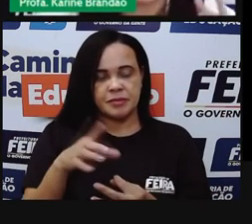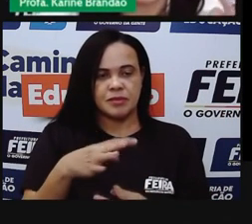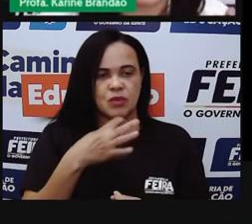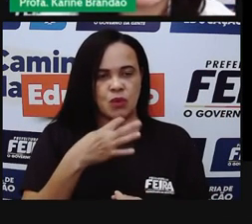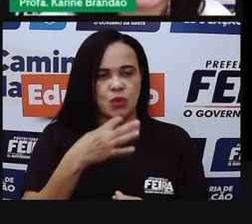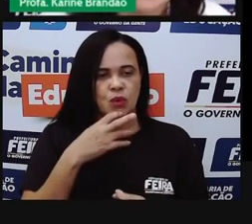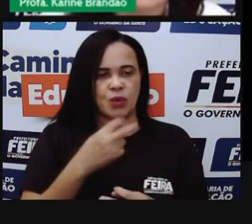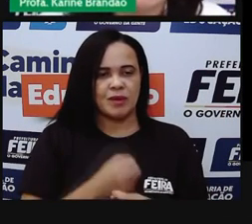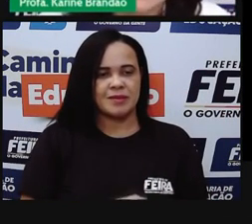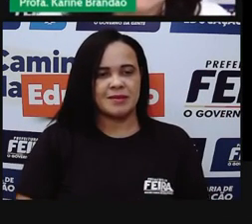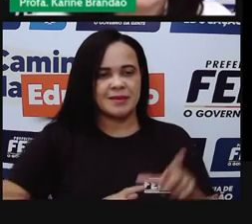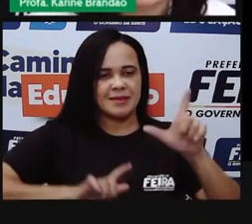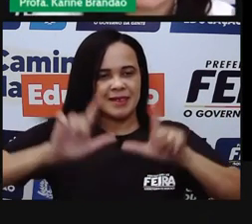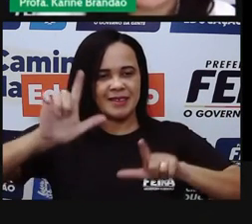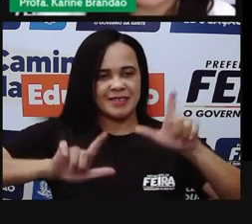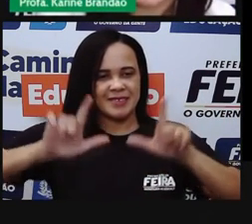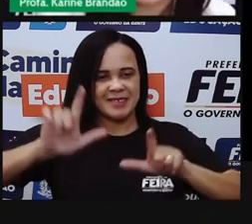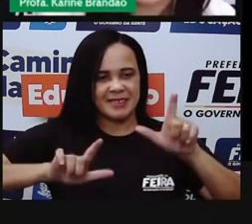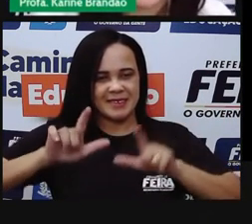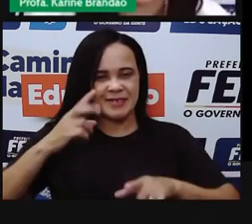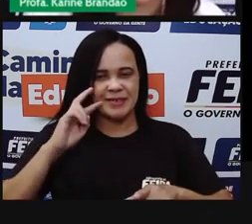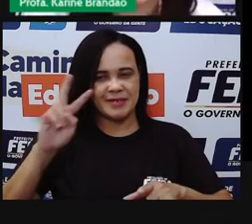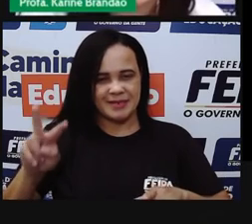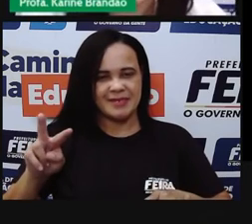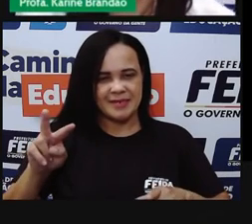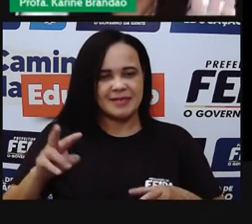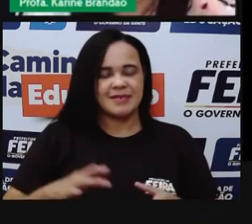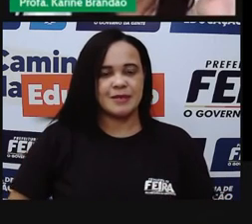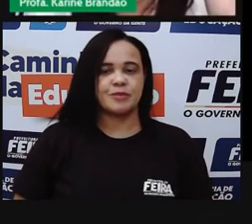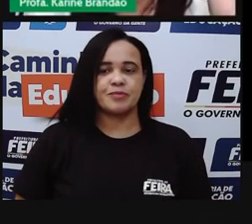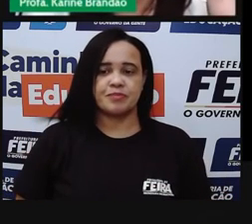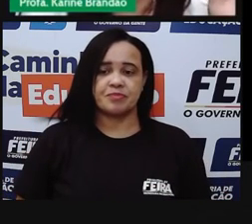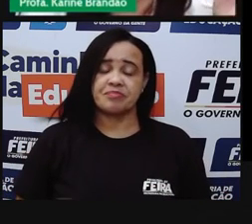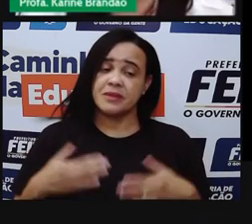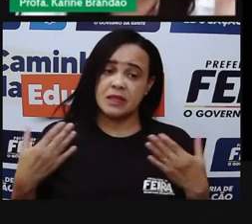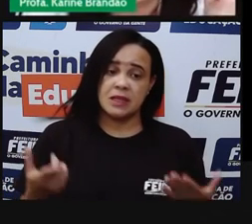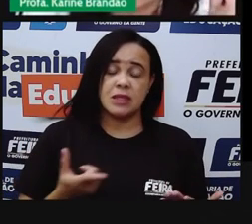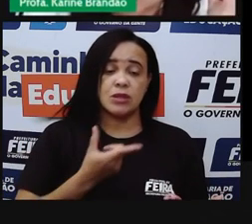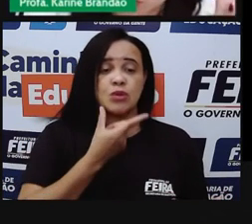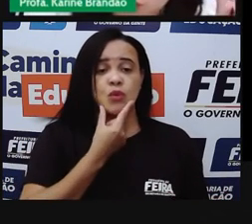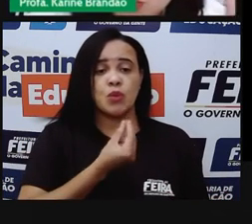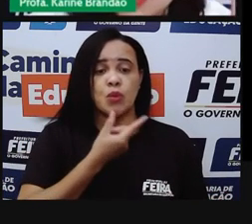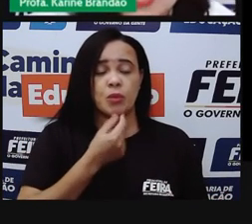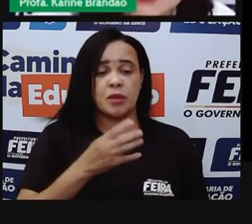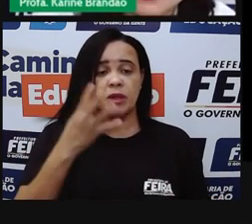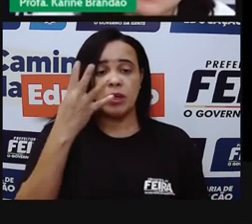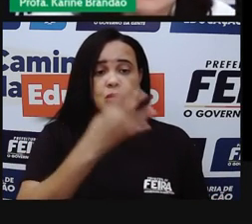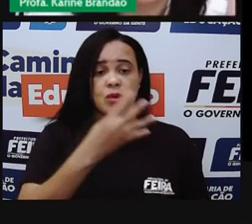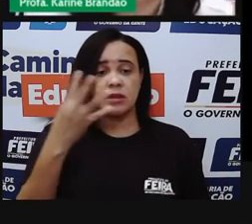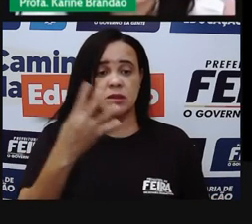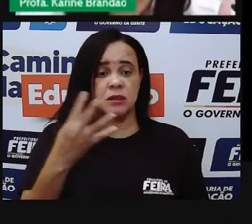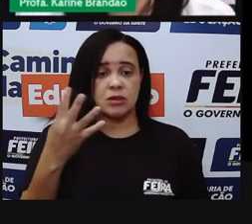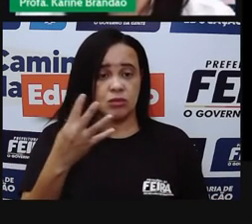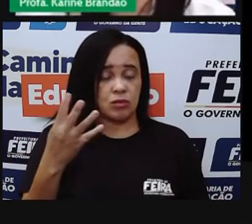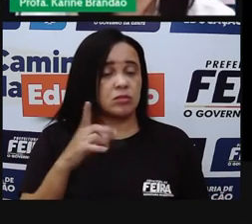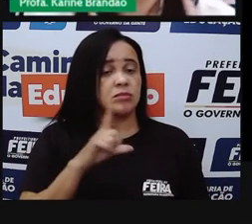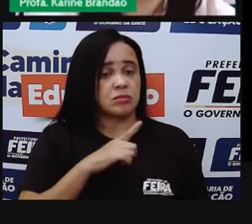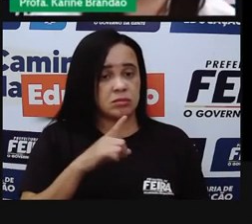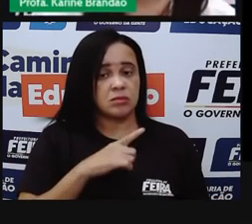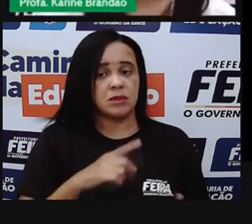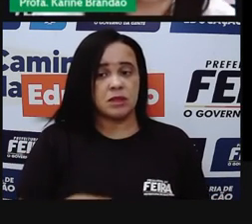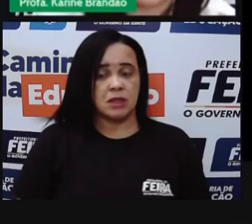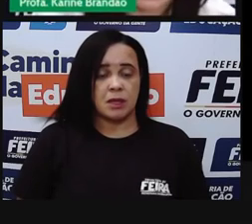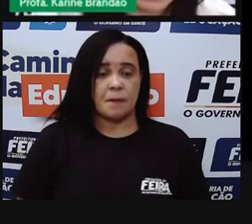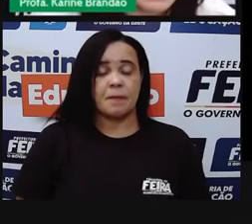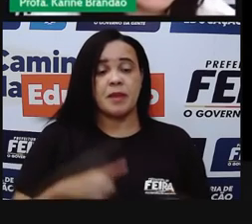tem? O que, que a gente já sabe? Que o Homer, ali, ele tem 44 cromossomos, não é isso? Mais o X